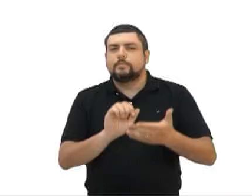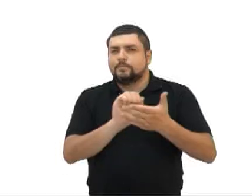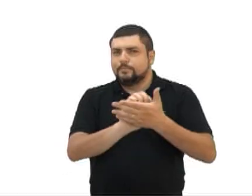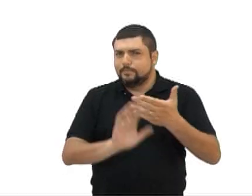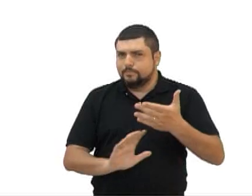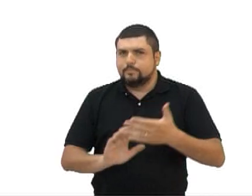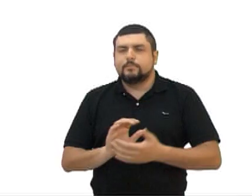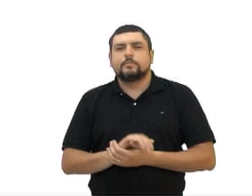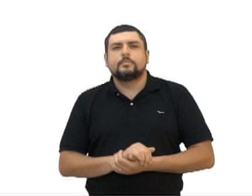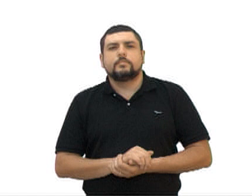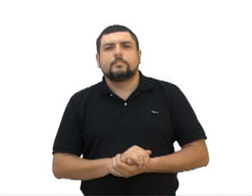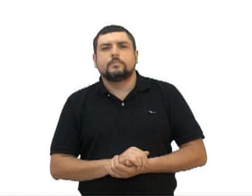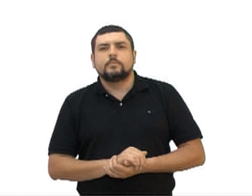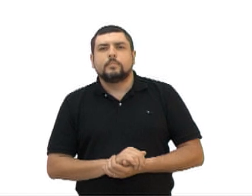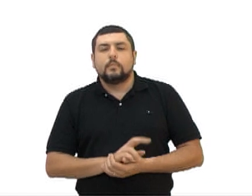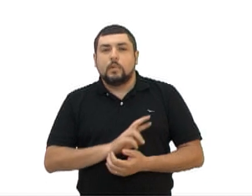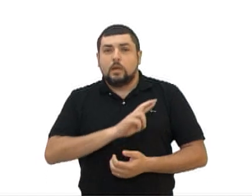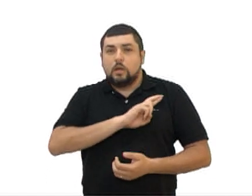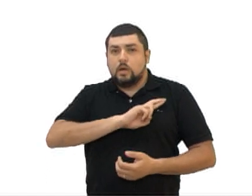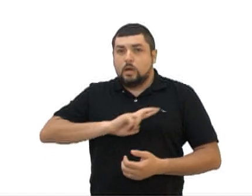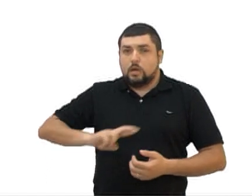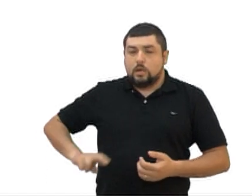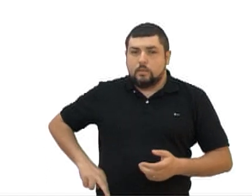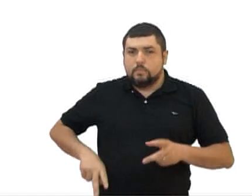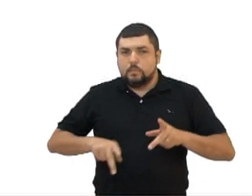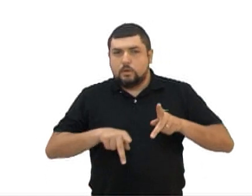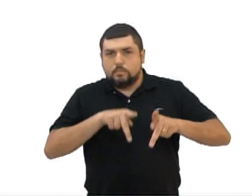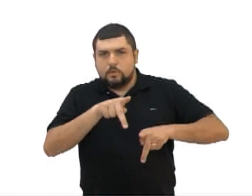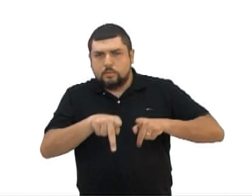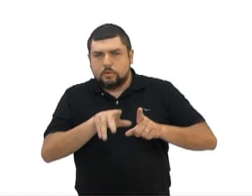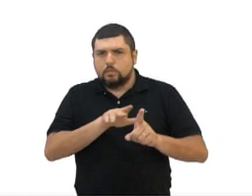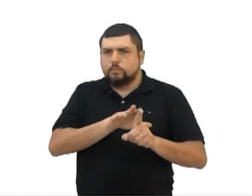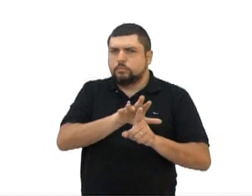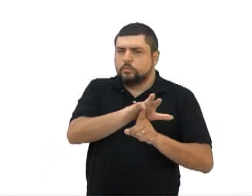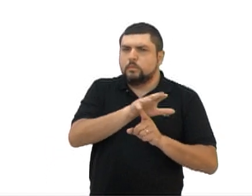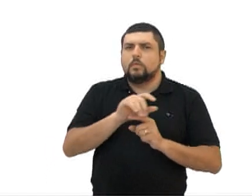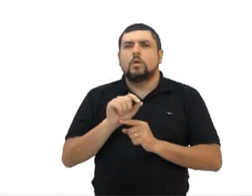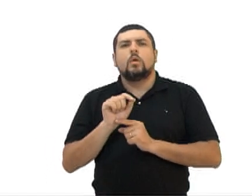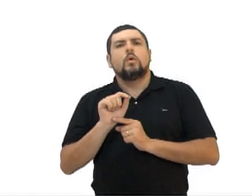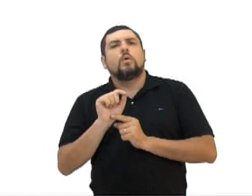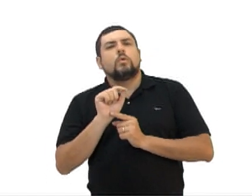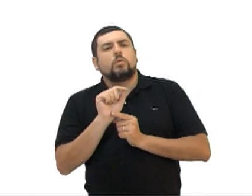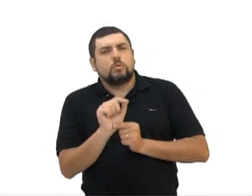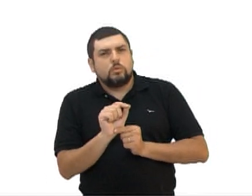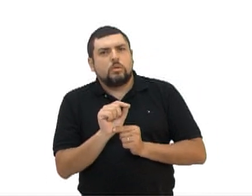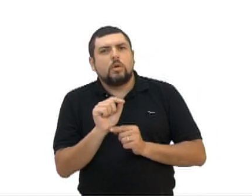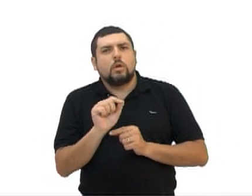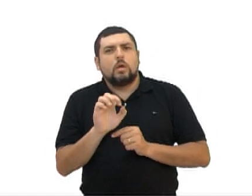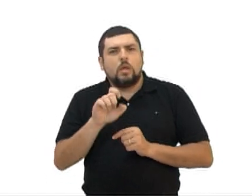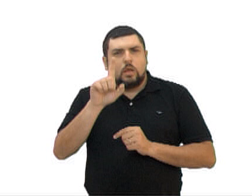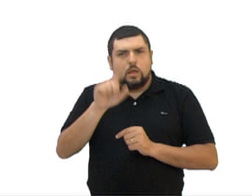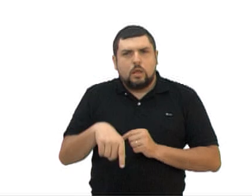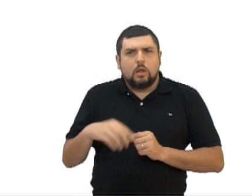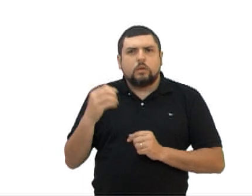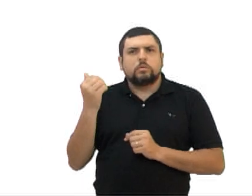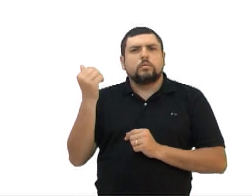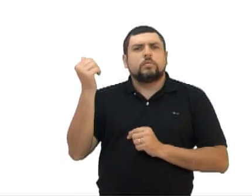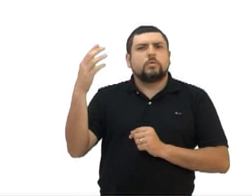Atividade. A República Populista, ela foi então fortemente influenciada pelo contexto político